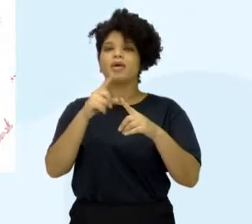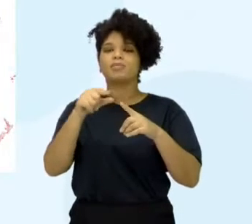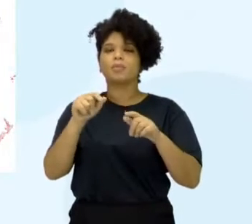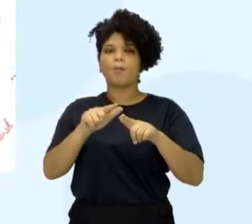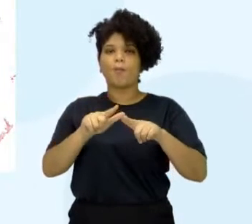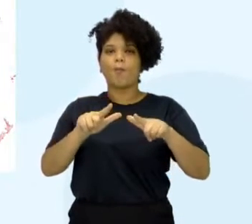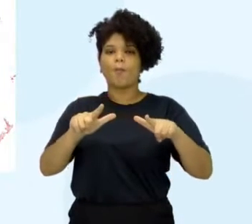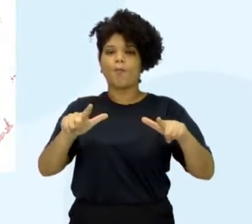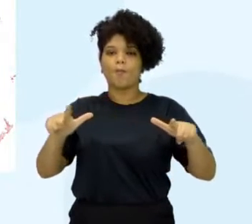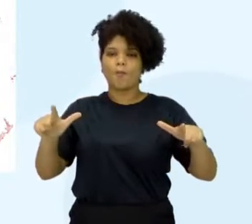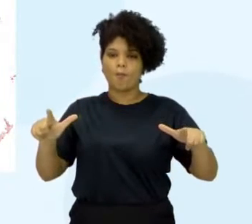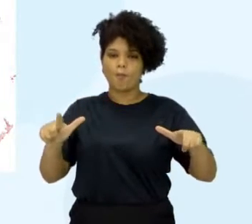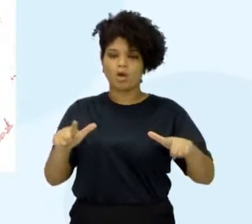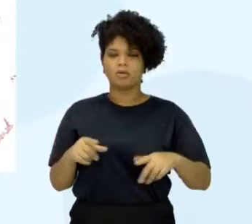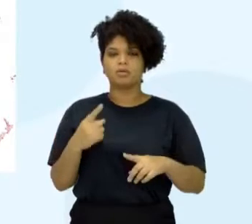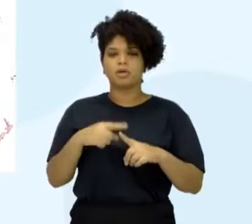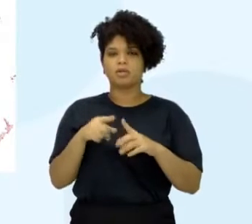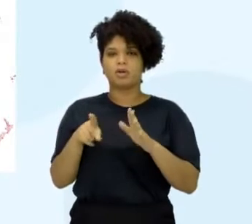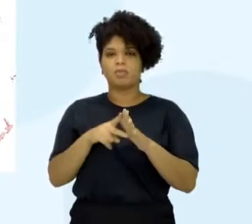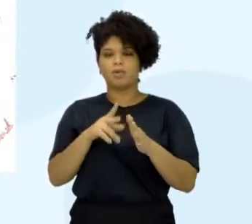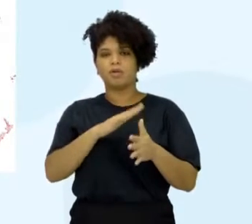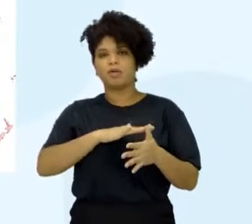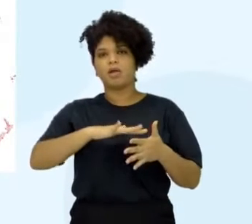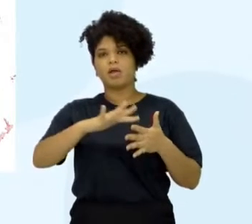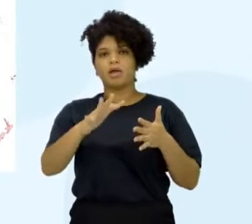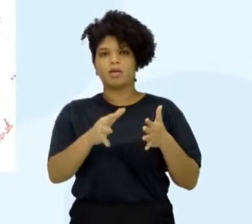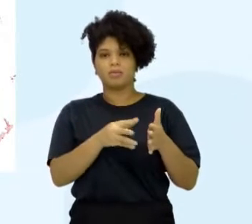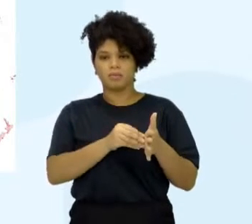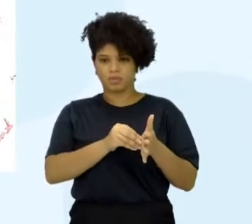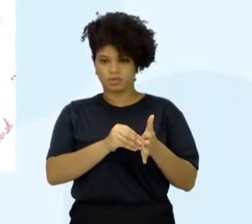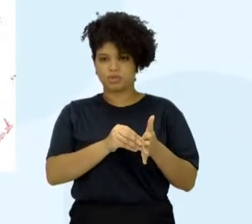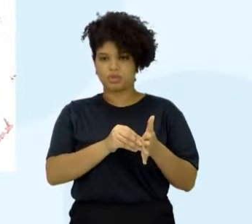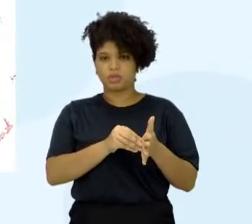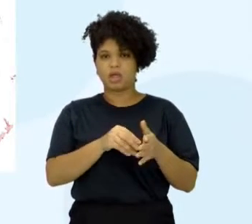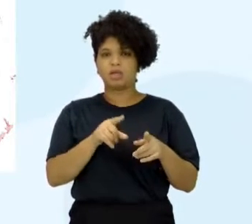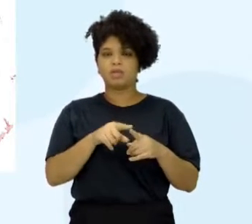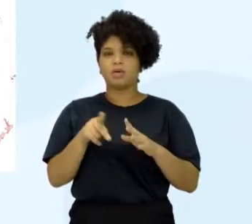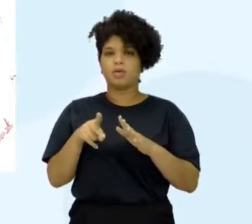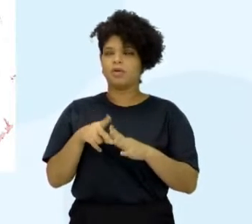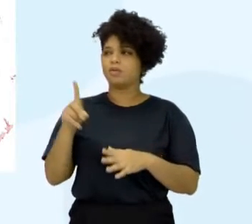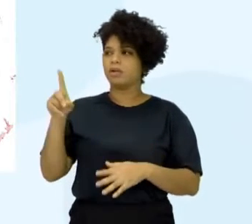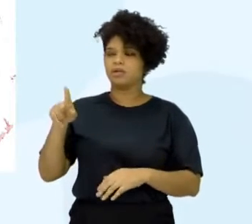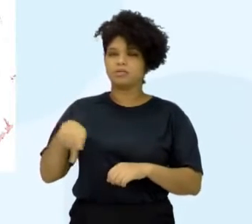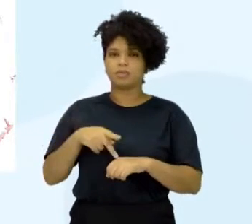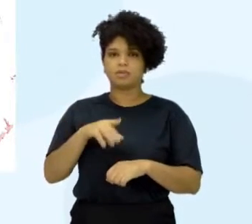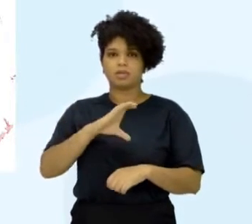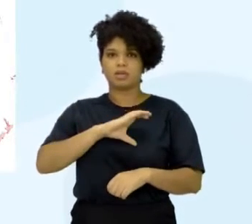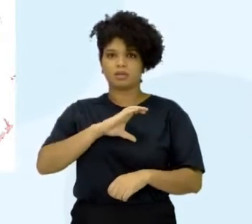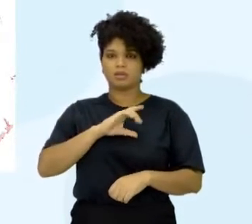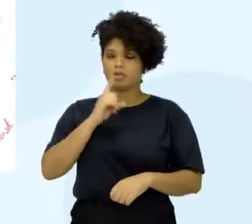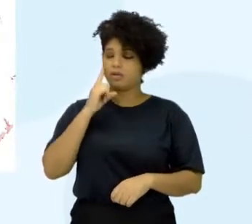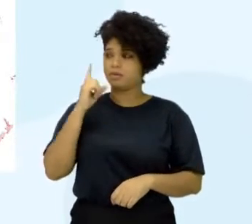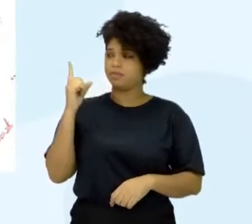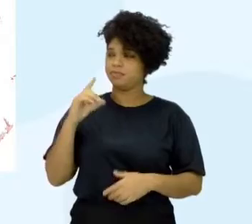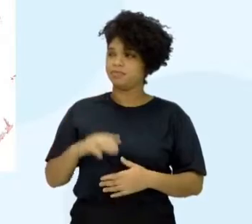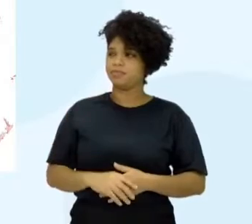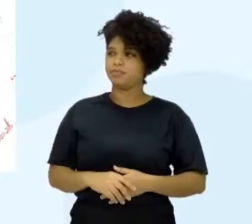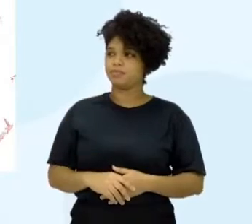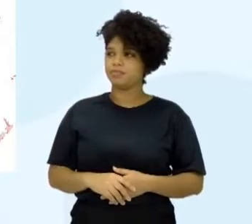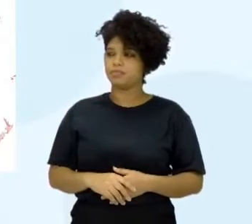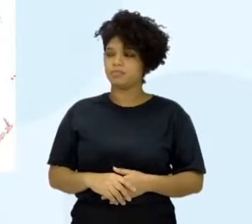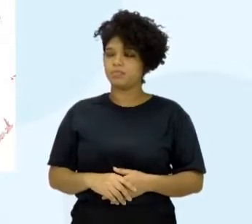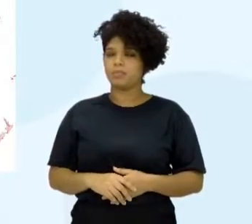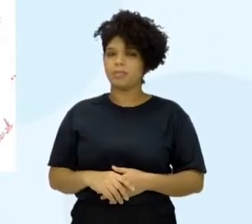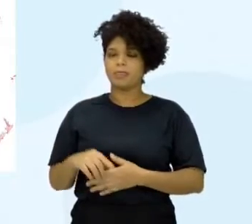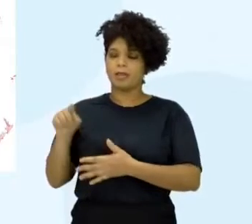né, aqui a floresta amazônica e outros pontos aí, né, a região do Canadá aqui, que fica no Círculo do Ártico. Sim. Tudo isso aí